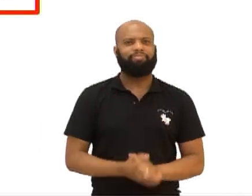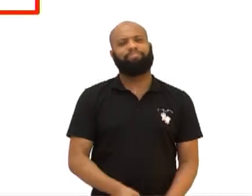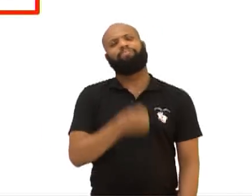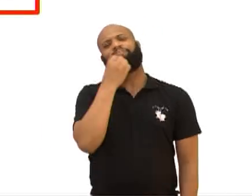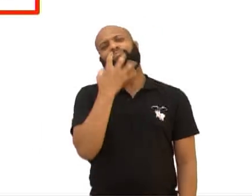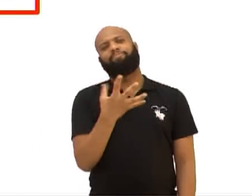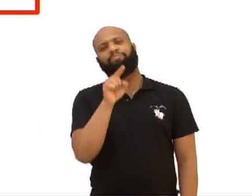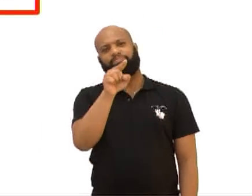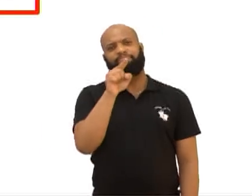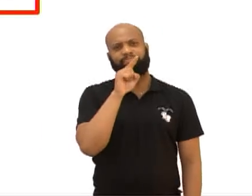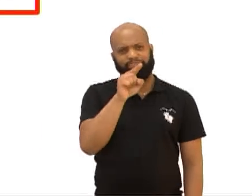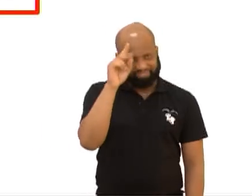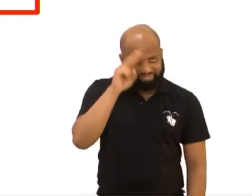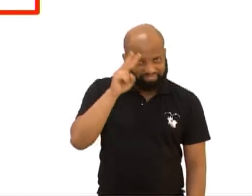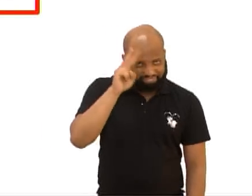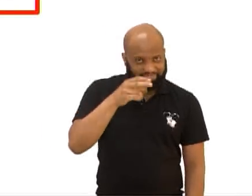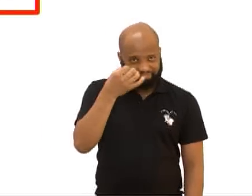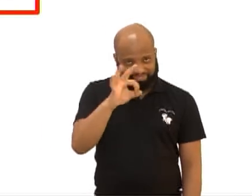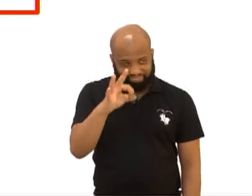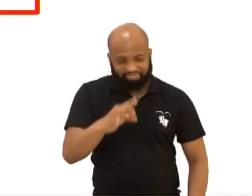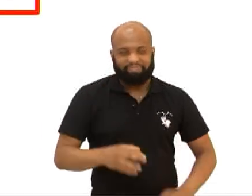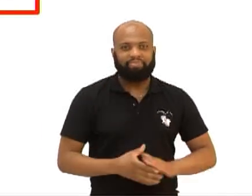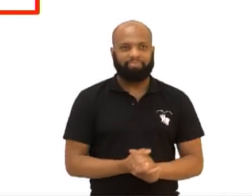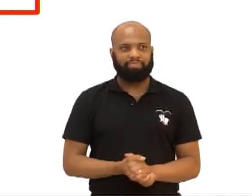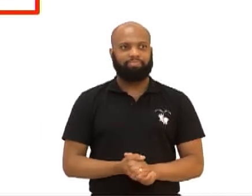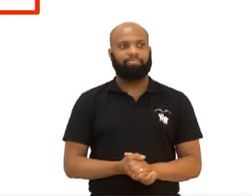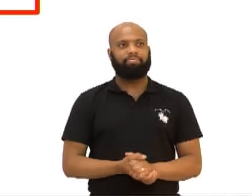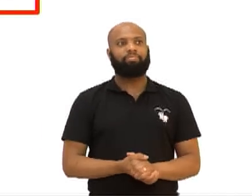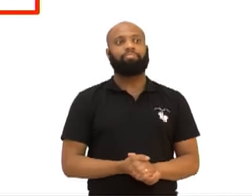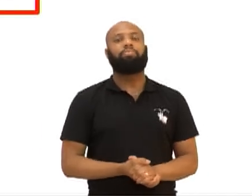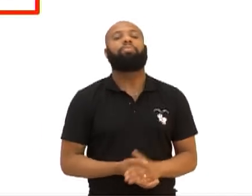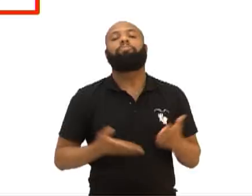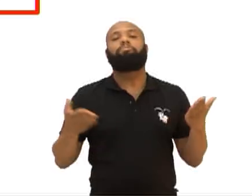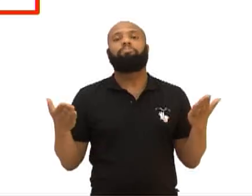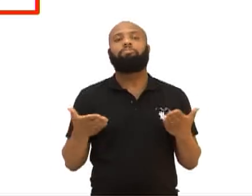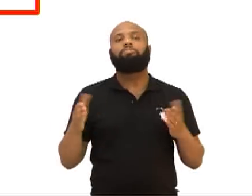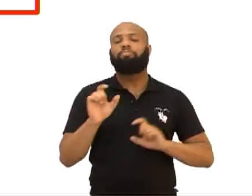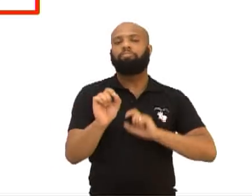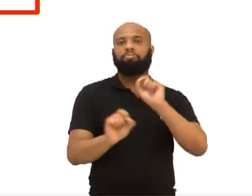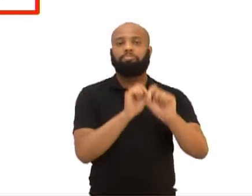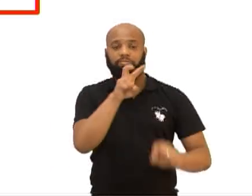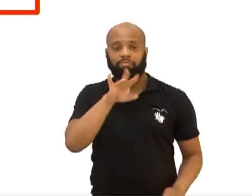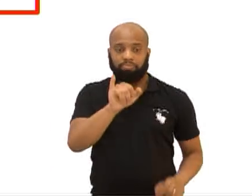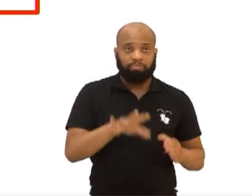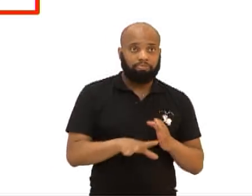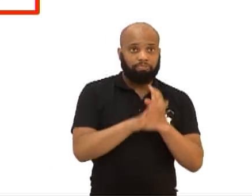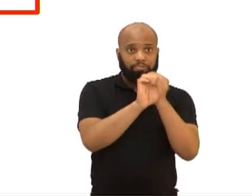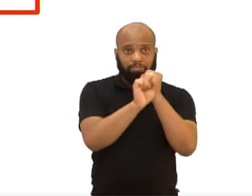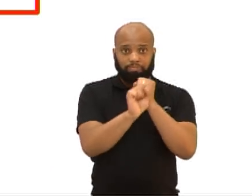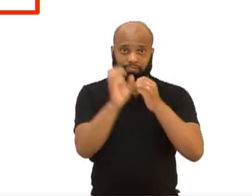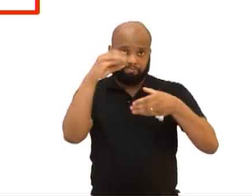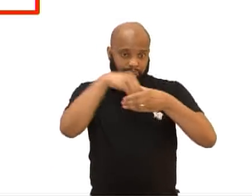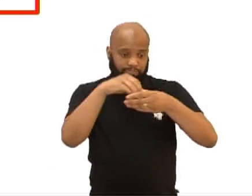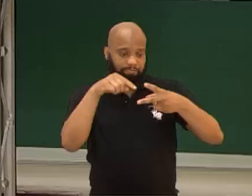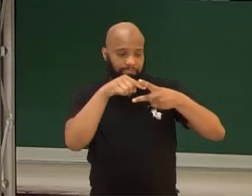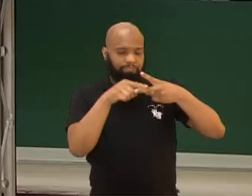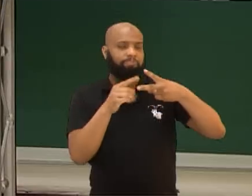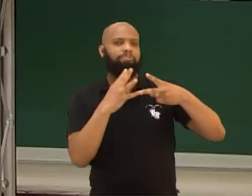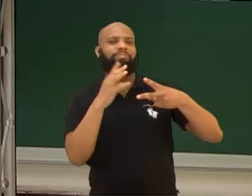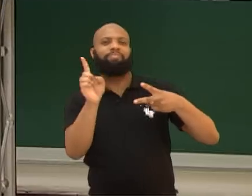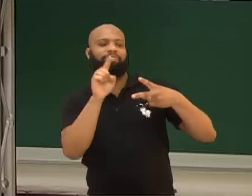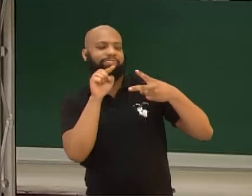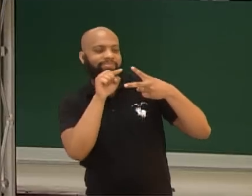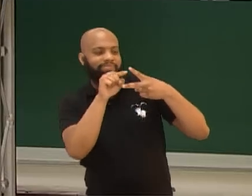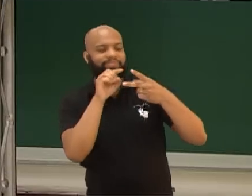Vocês, mas eu acho que vocês lembravam disso, né? Então lá. Então agora é só calcular o valor do ângulo desconhecido.